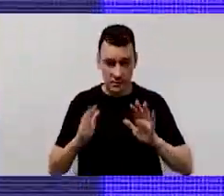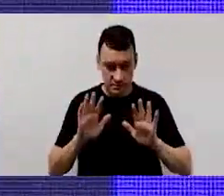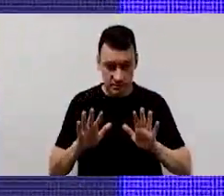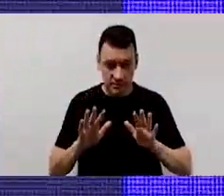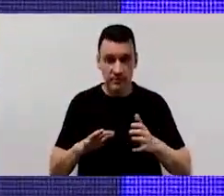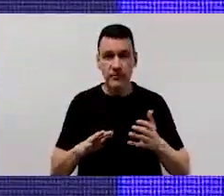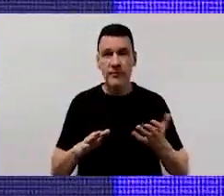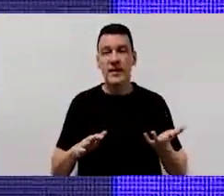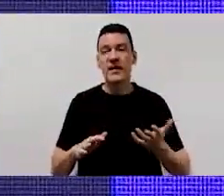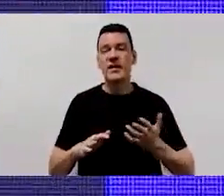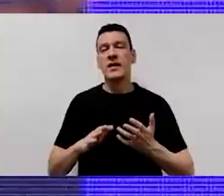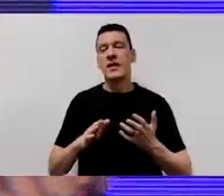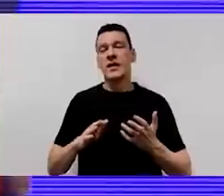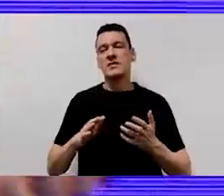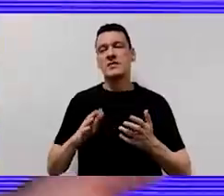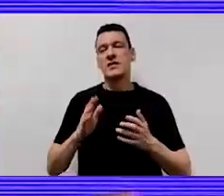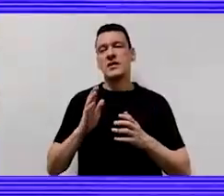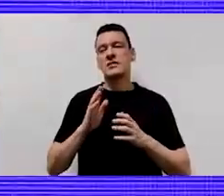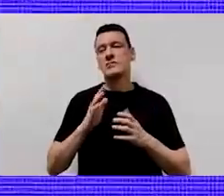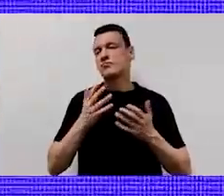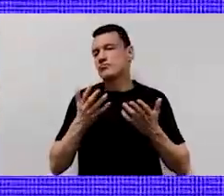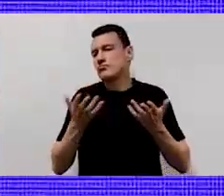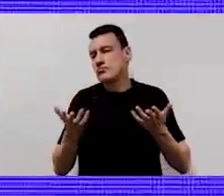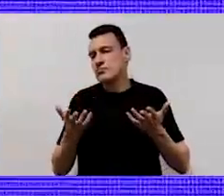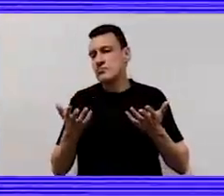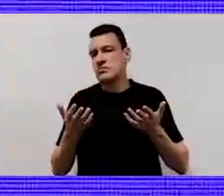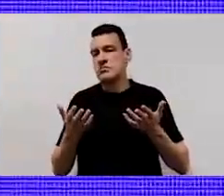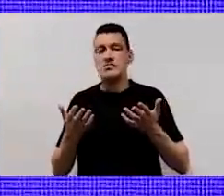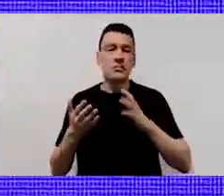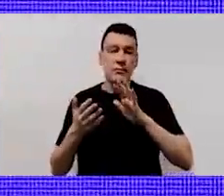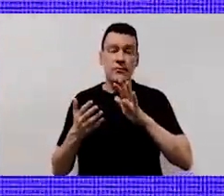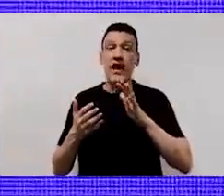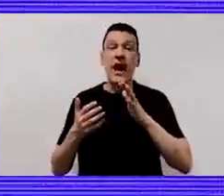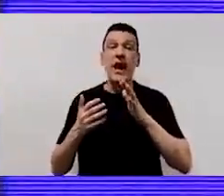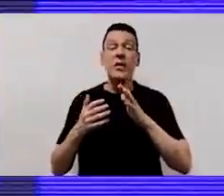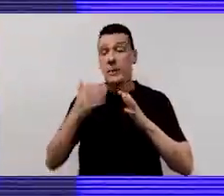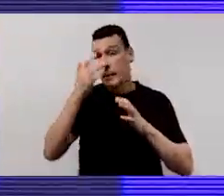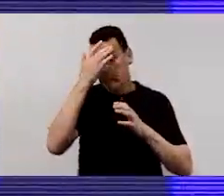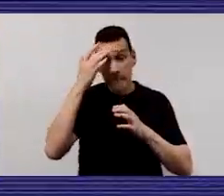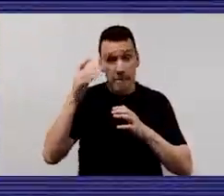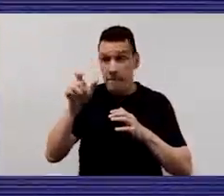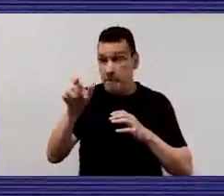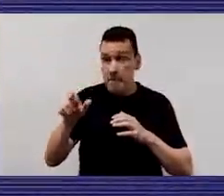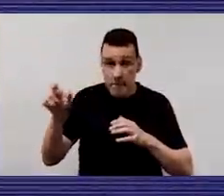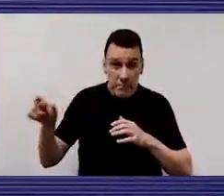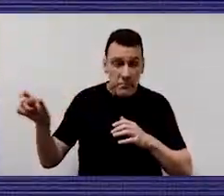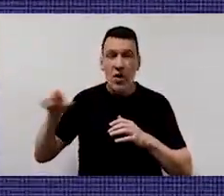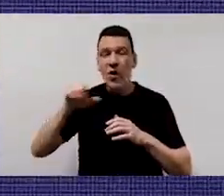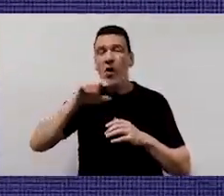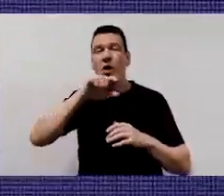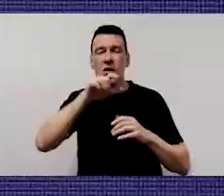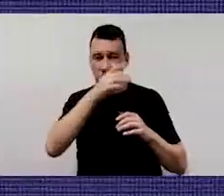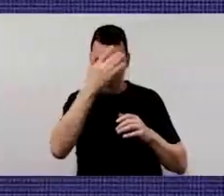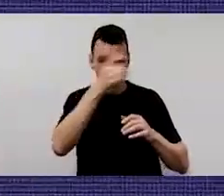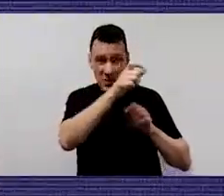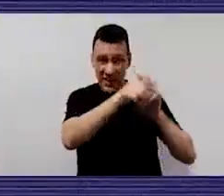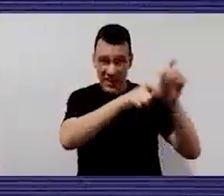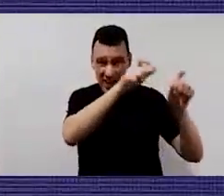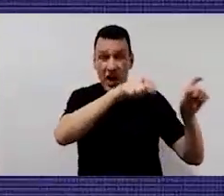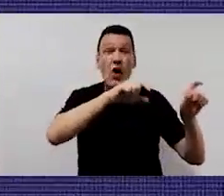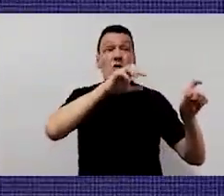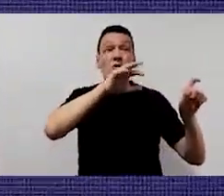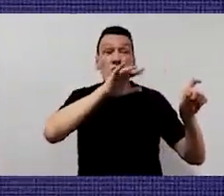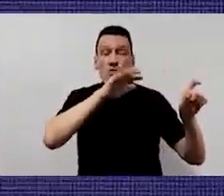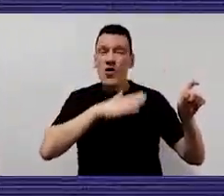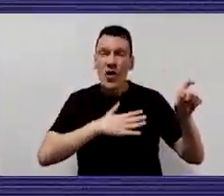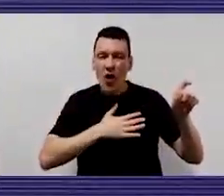parte. Então, por que penalizar o bom consumidor? Importantíssimo experiência para o consumidor, mesmo nos